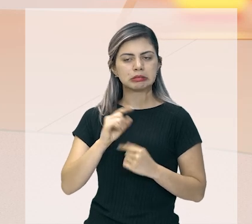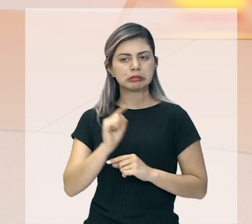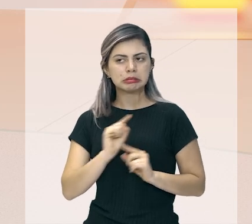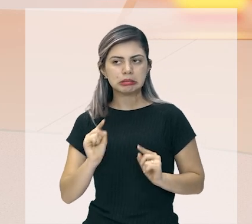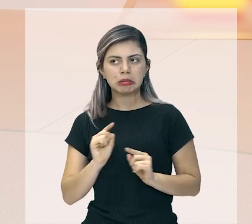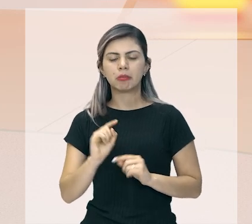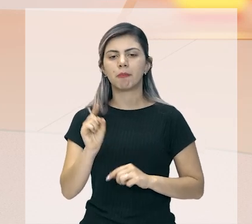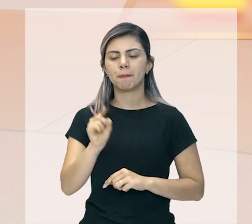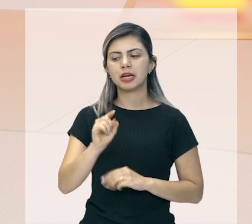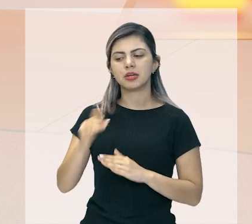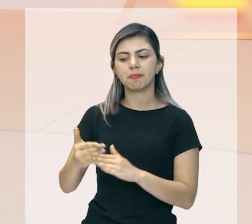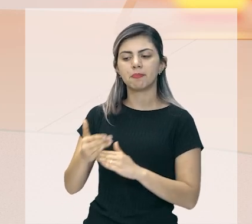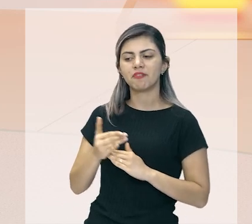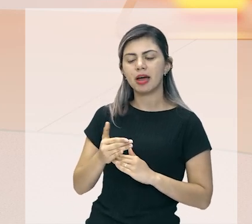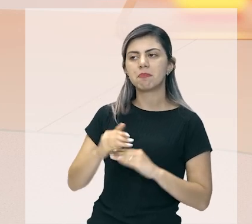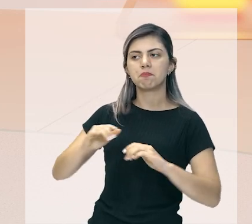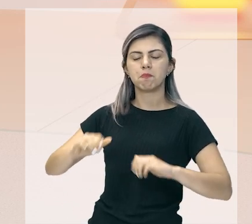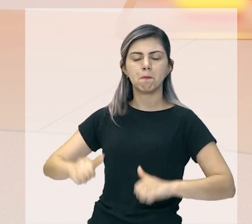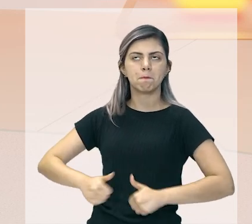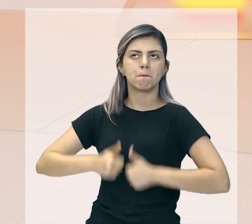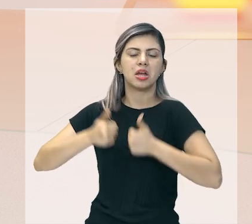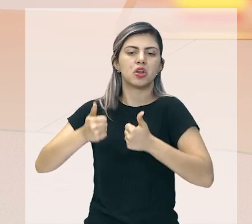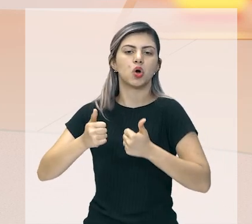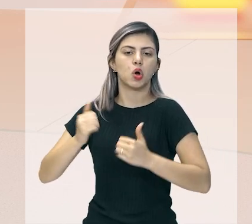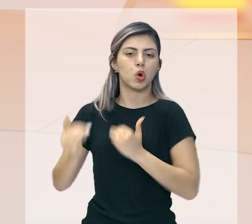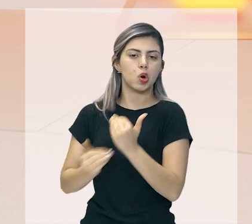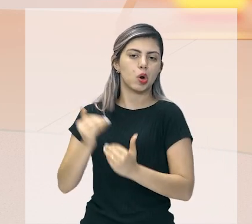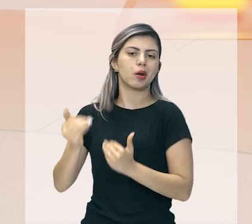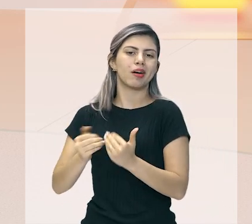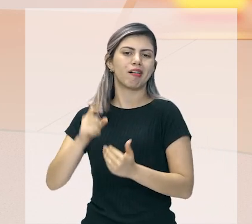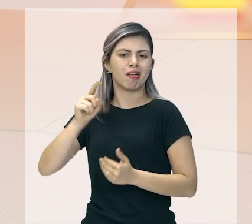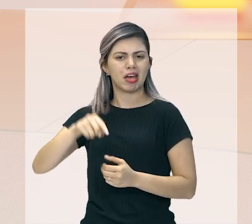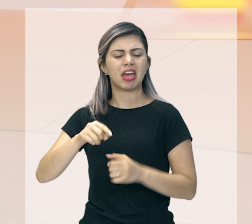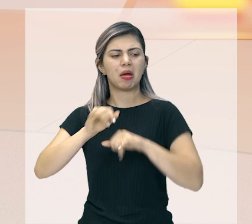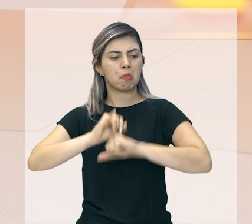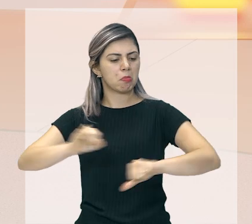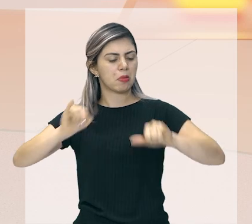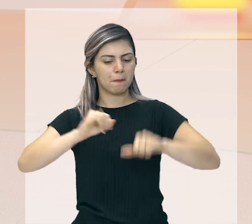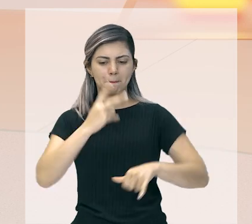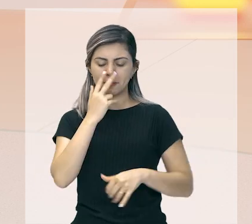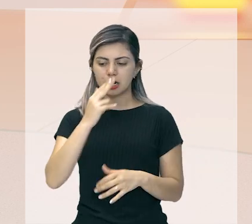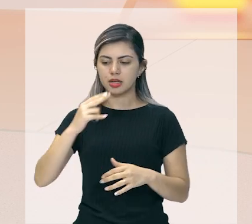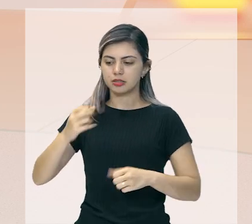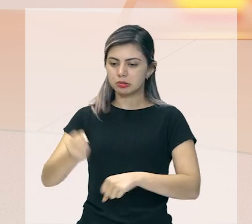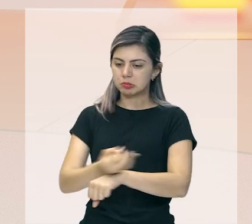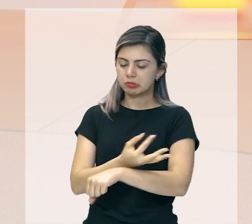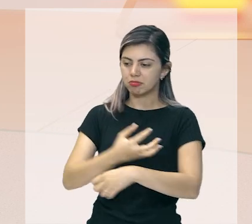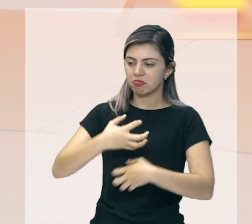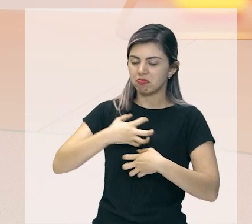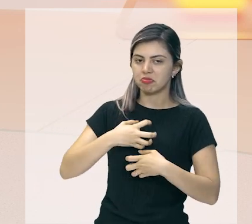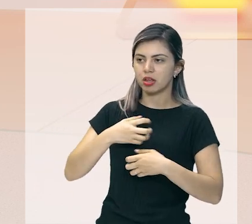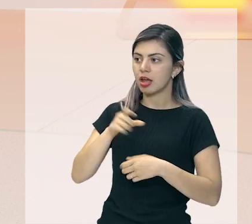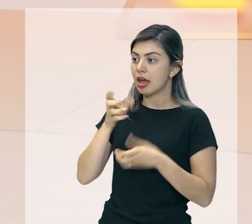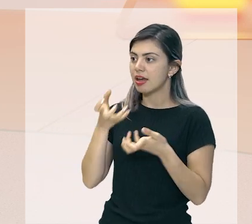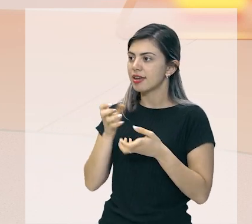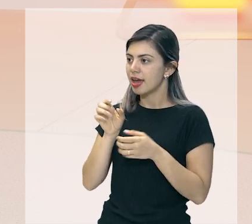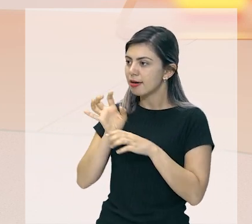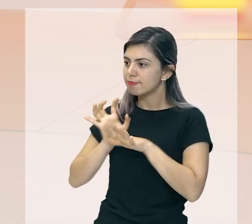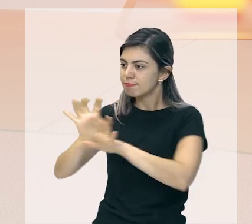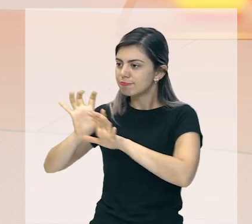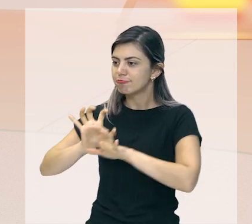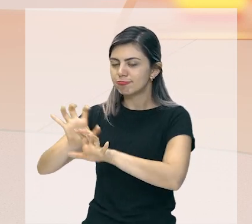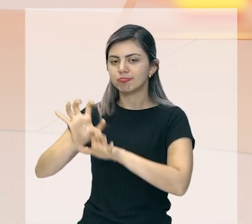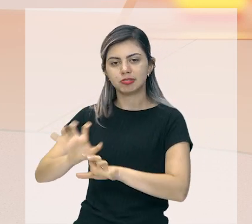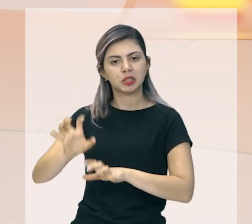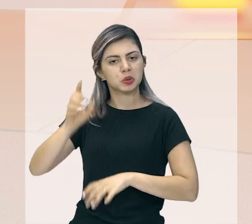vai agregar na minha vida, ali vai melhorar a minha vida. É um trabalho mesmo com as emoções, né? É isso que a publicidade faz bastante, né, no